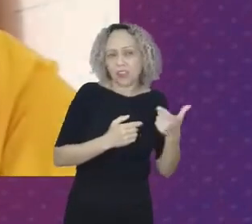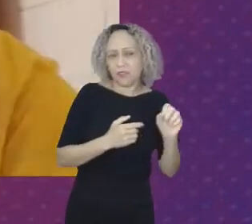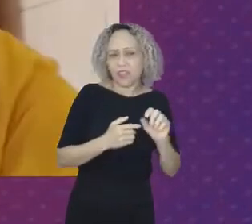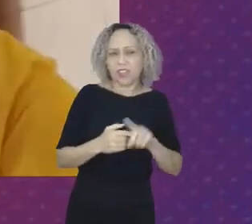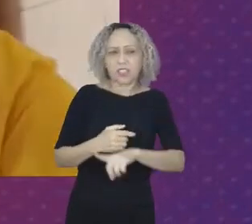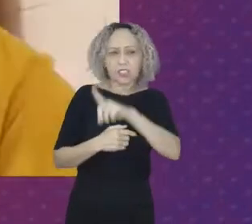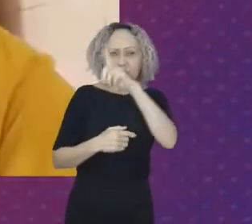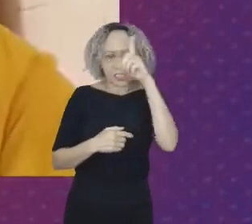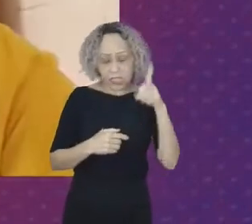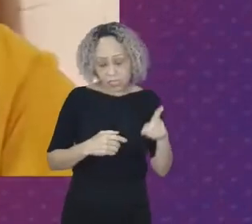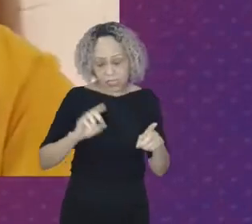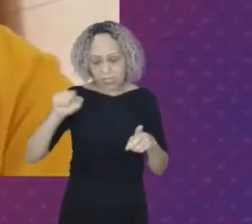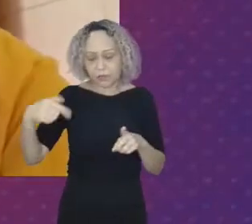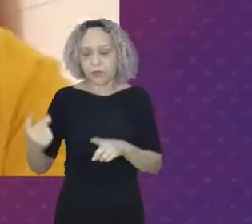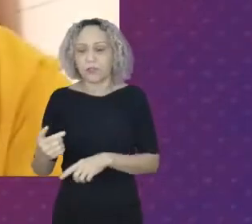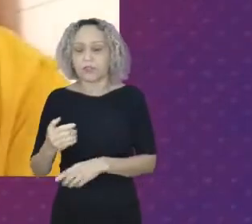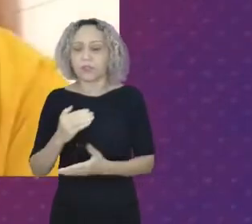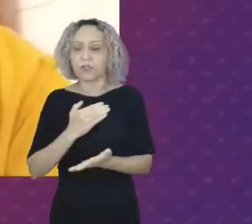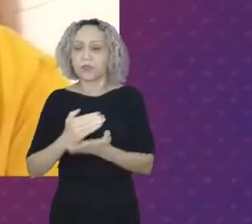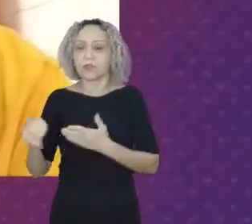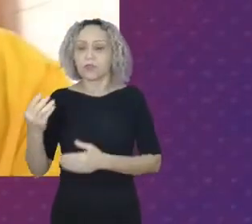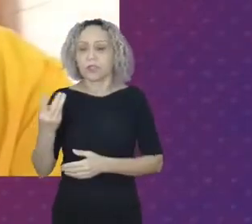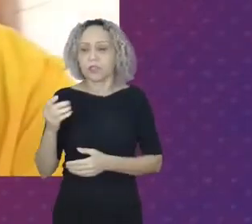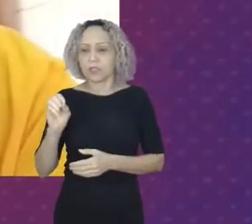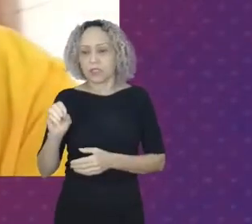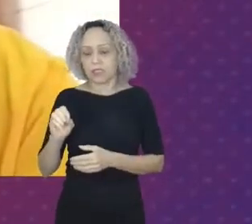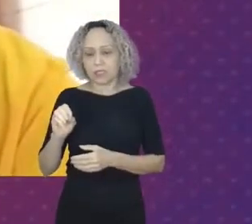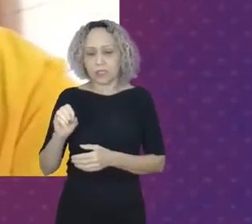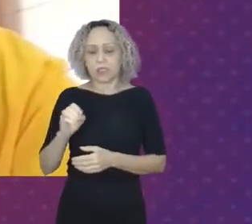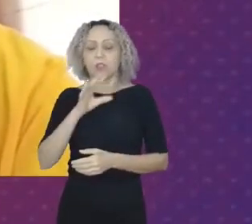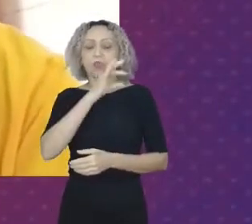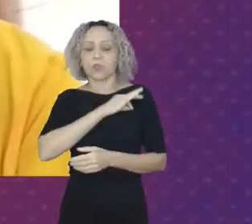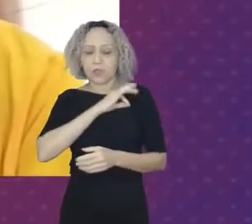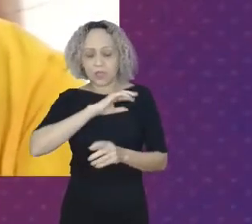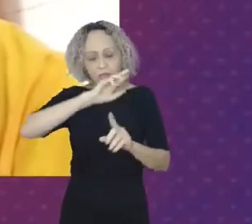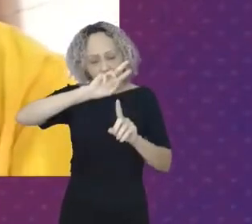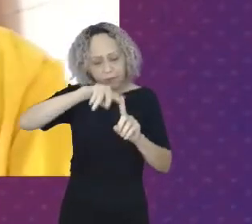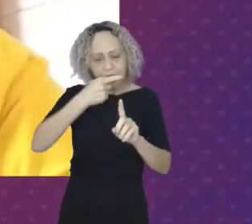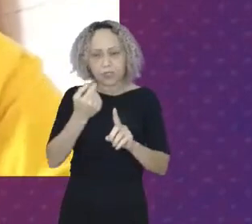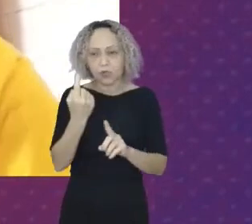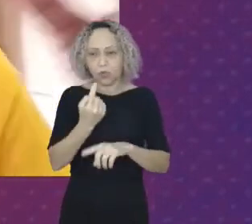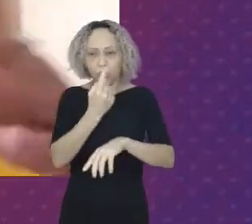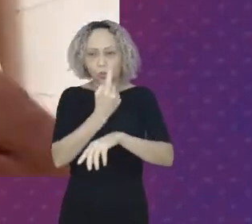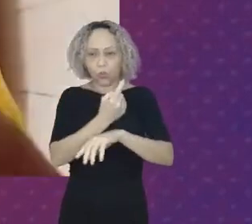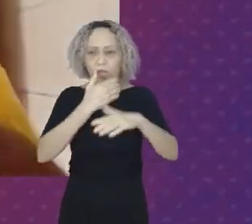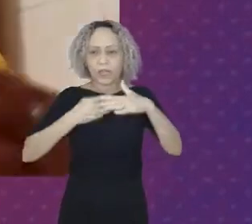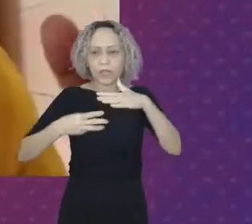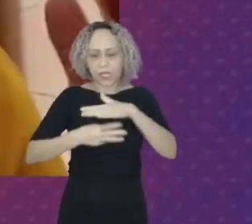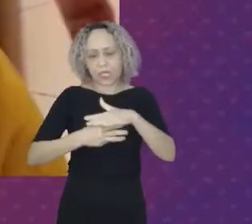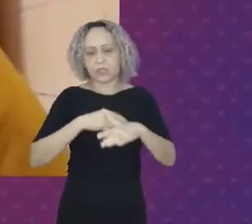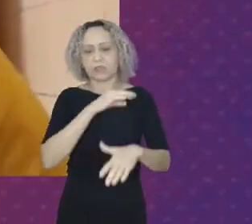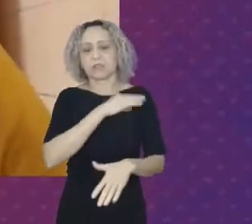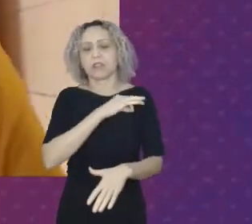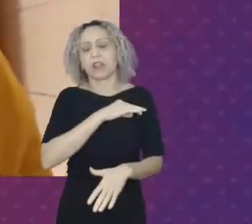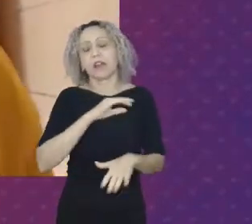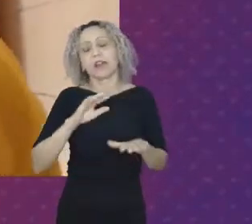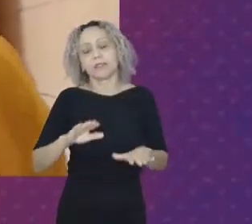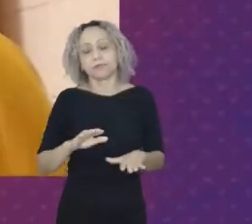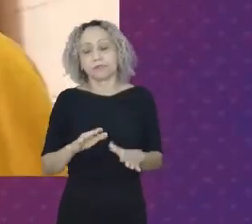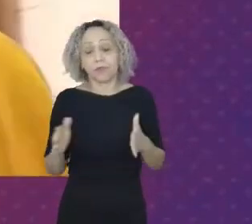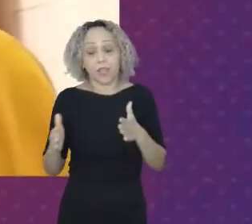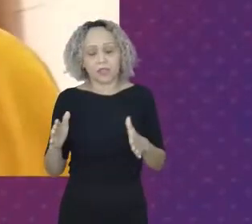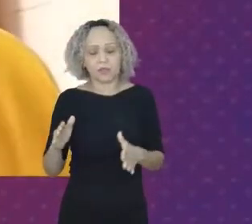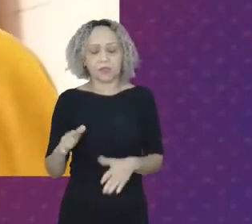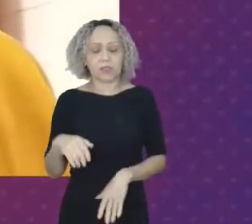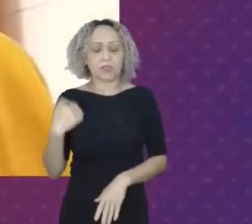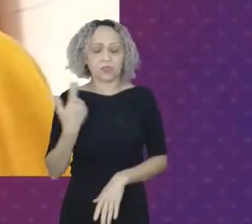com salário e mais um terço sobre a remuneração do salário. Então, isso foi, para nós, naquele momento, foi um grande